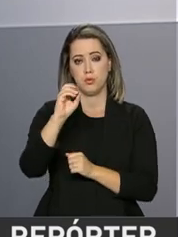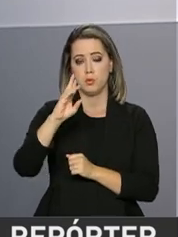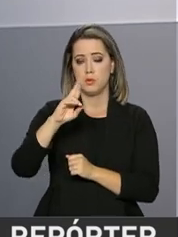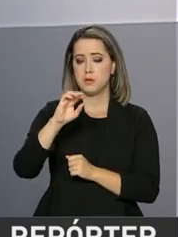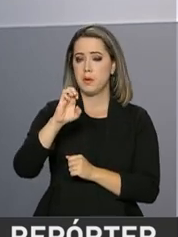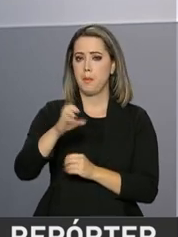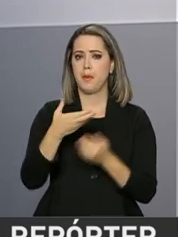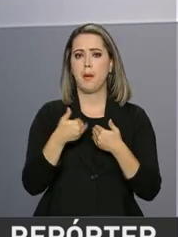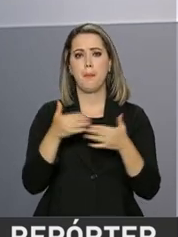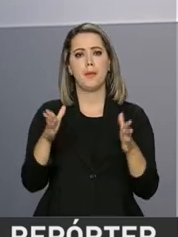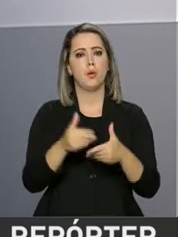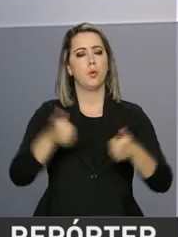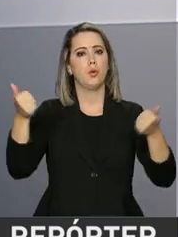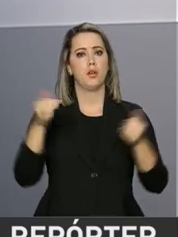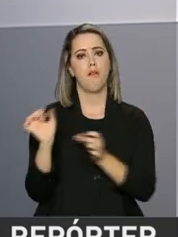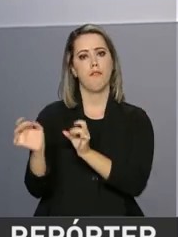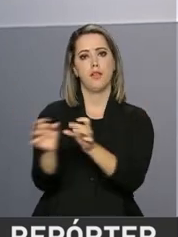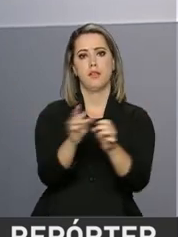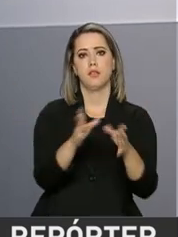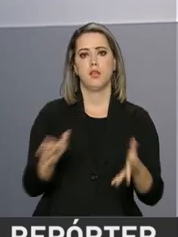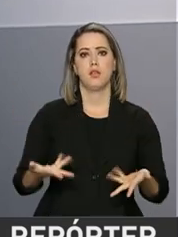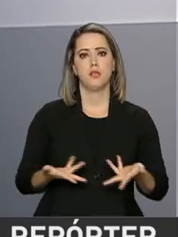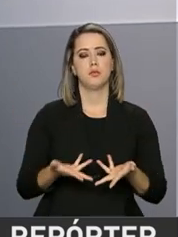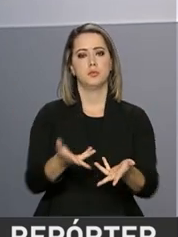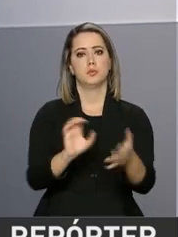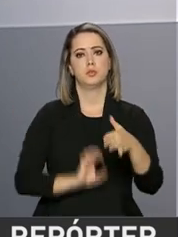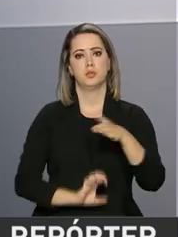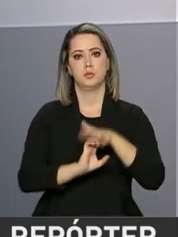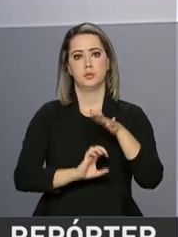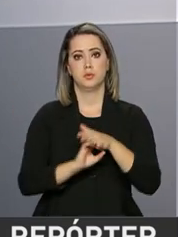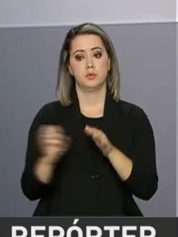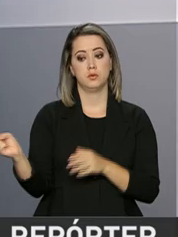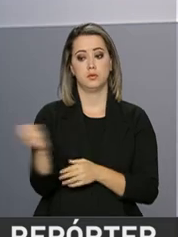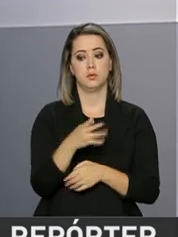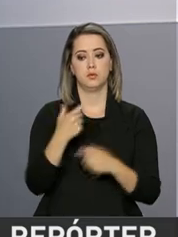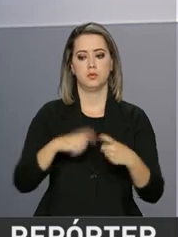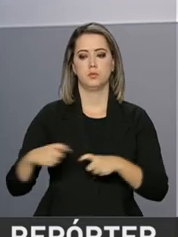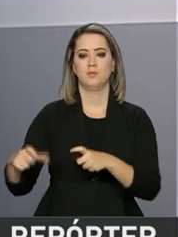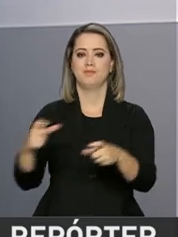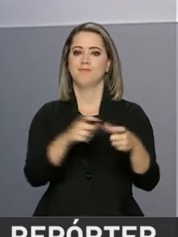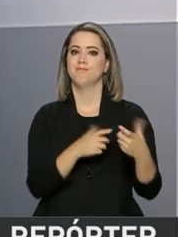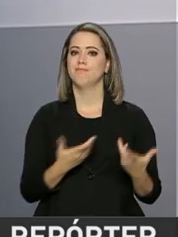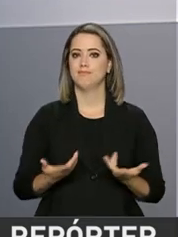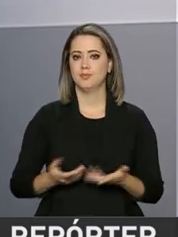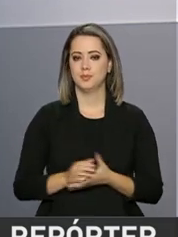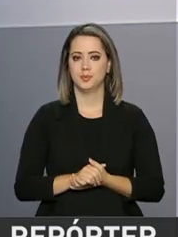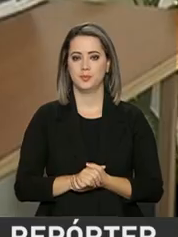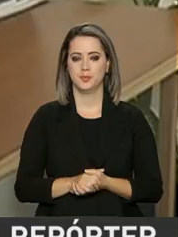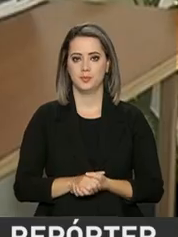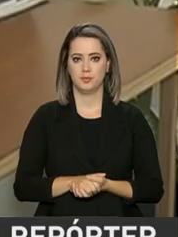para ampliar a competitividade e impulsionar o acesso das empresas a novos mercados.